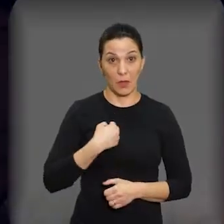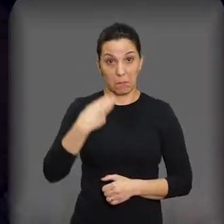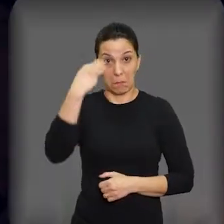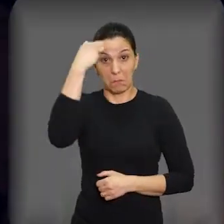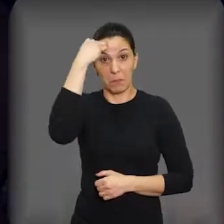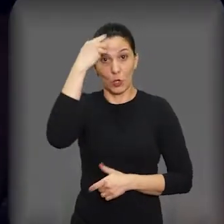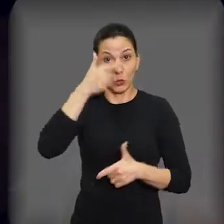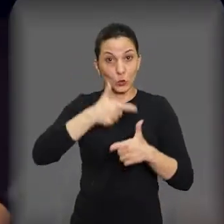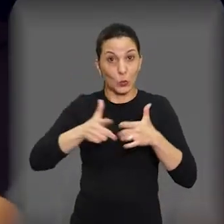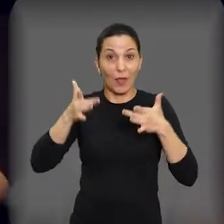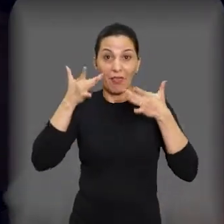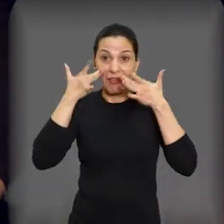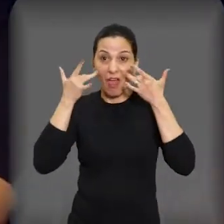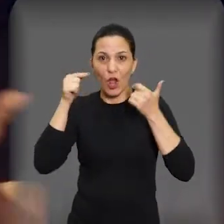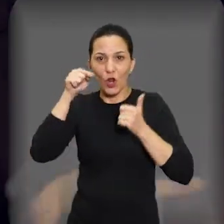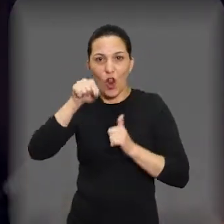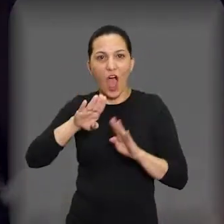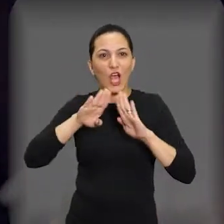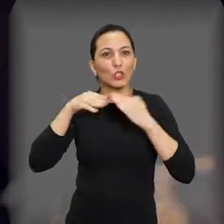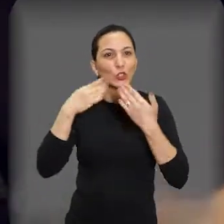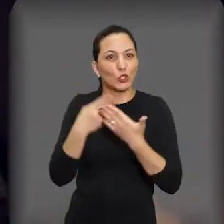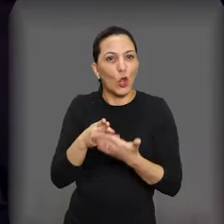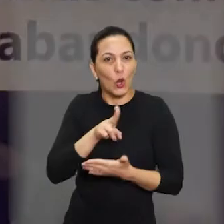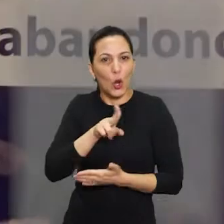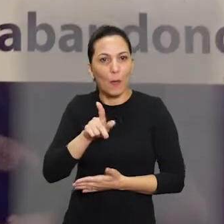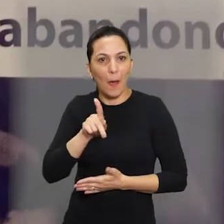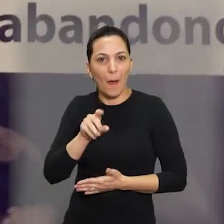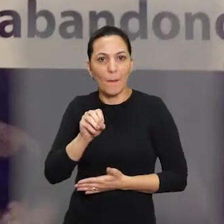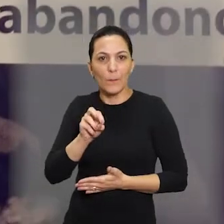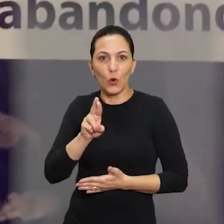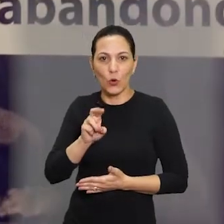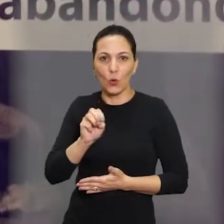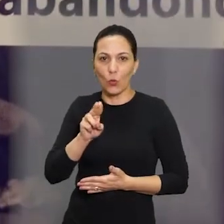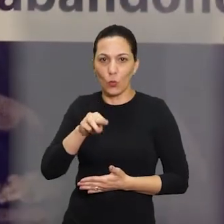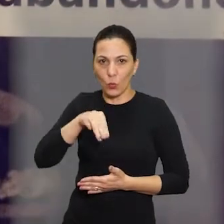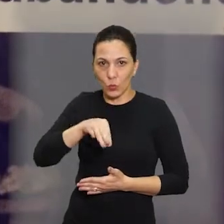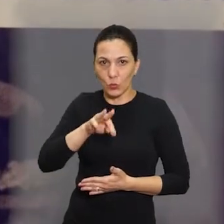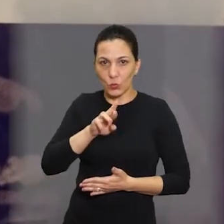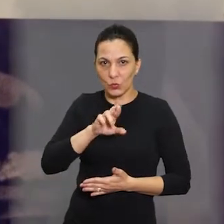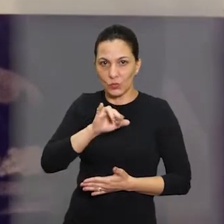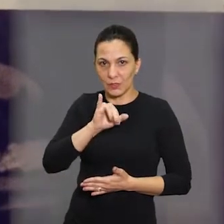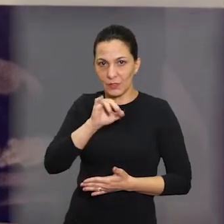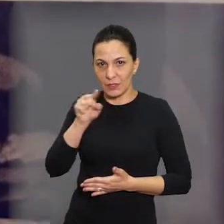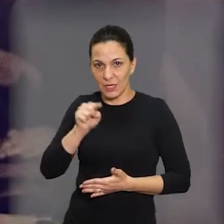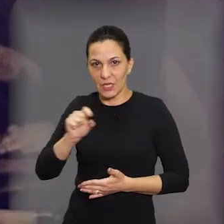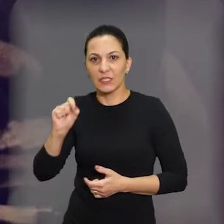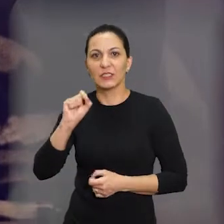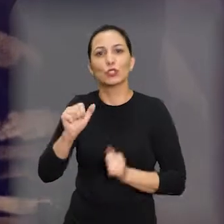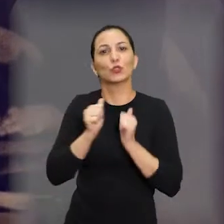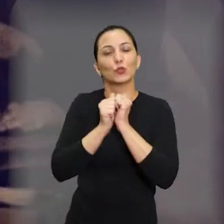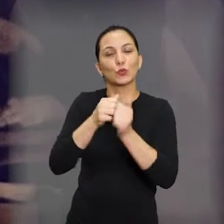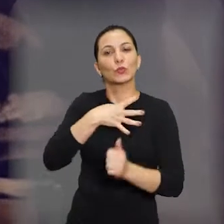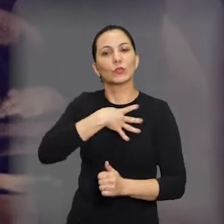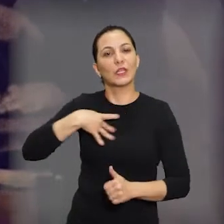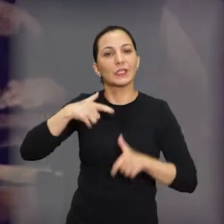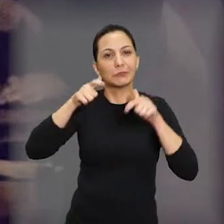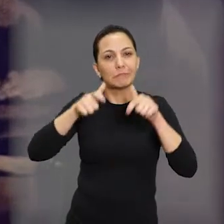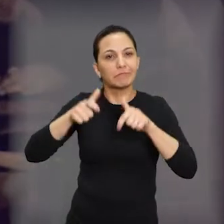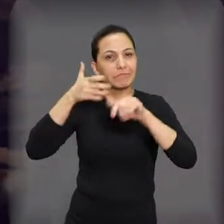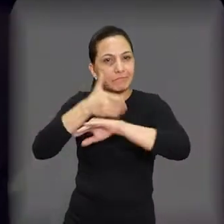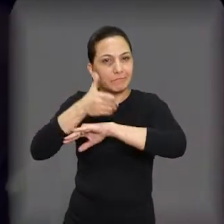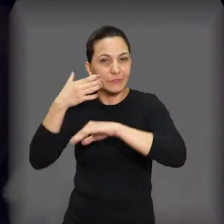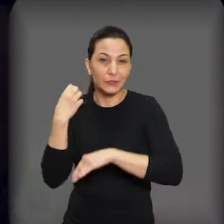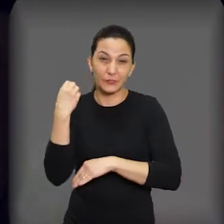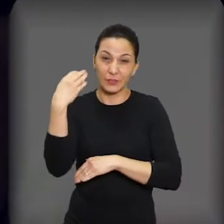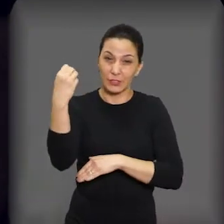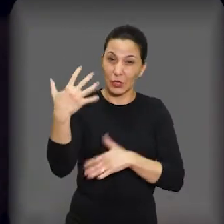Um dos trabalhos que me marcou no começo, não era trabalho, mas na escola que eu fiz o espetáculo Por um Triz, que foi um espetáculo que eu viajei muito pelo SESI com ele,